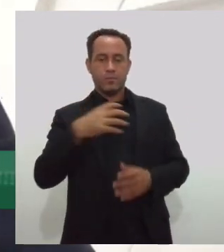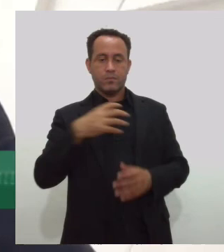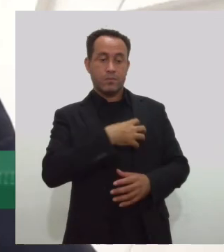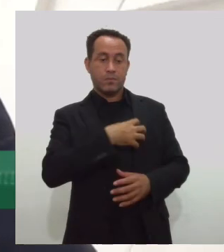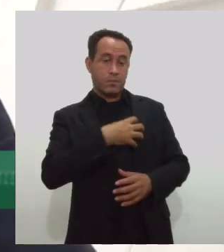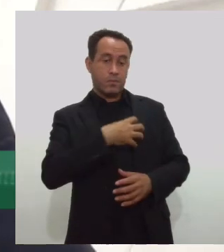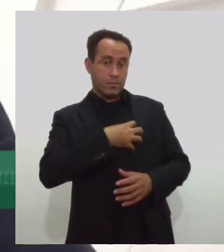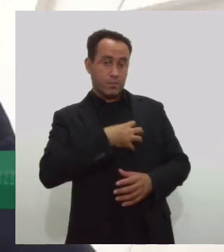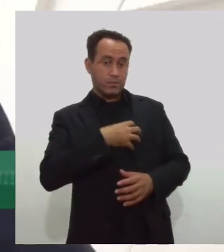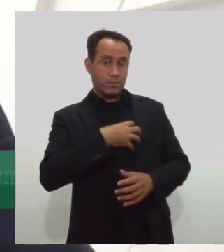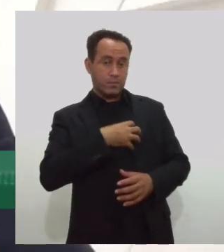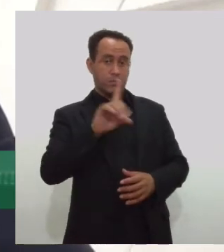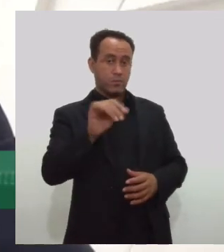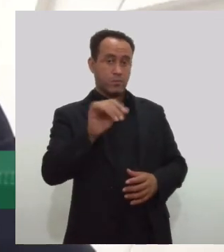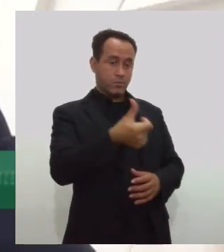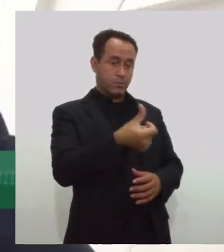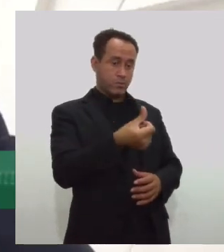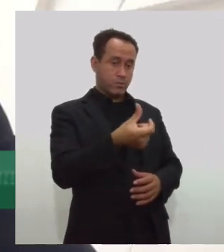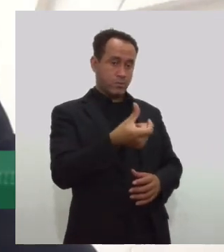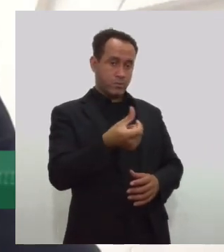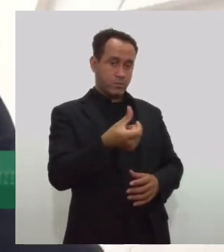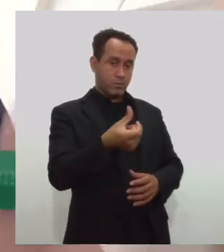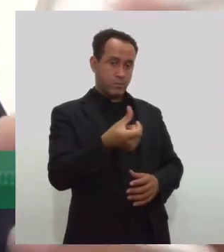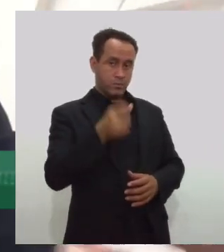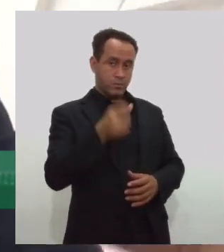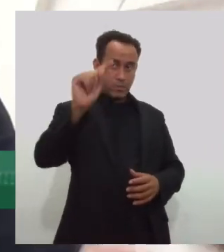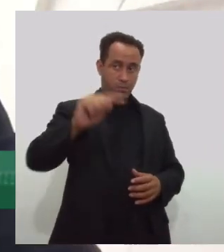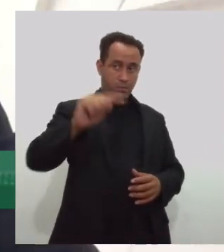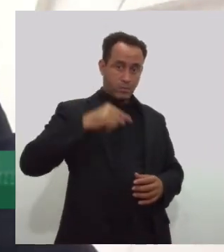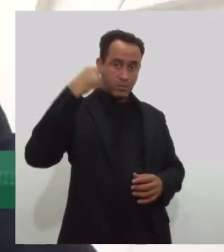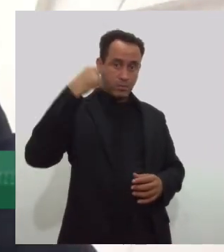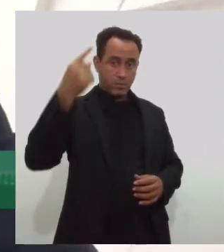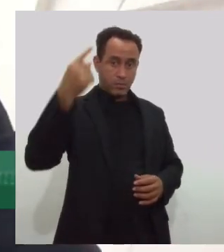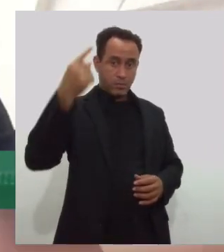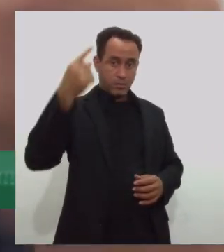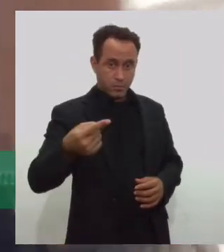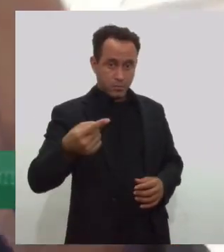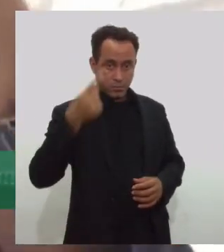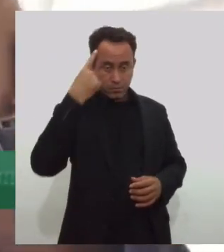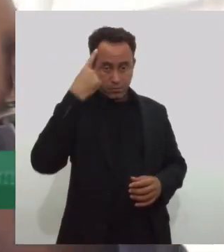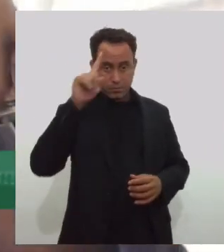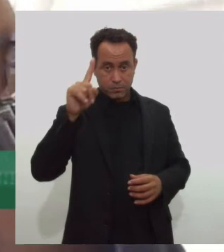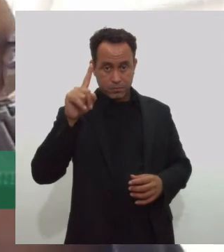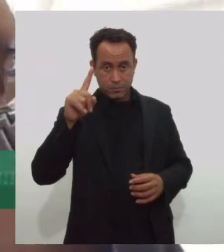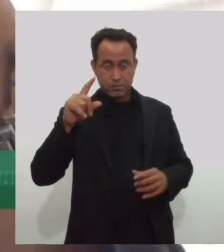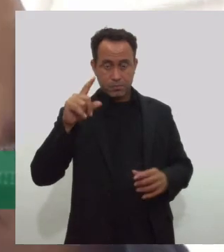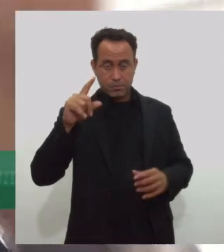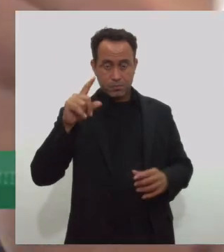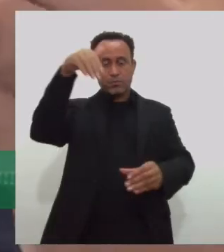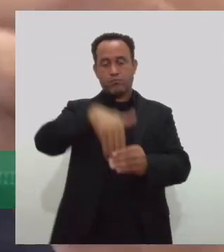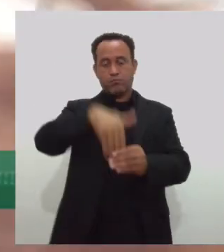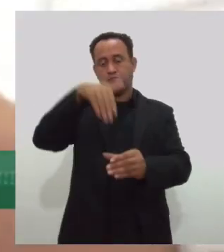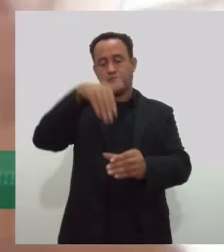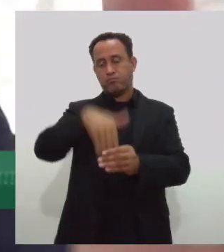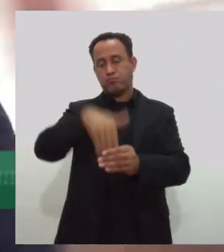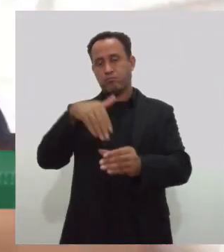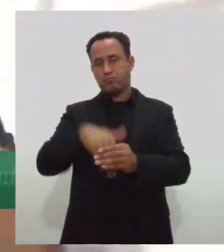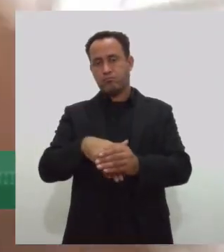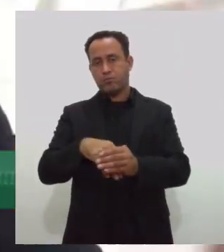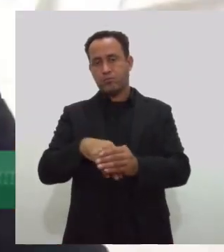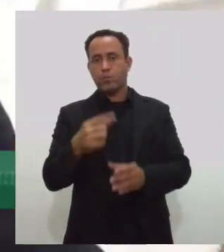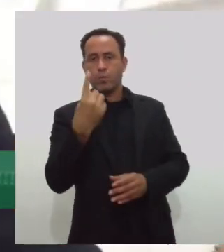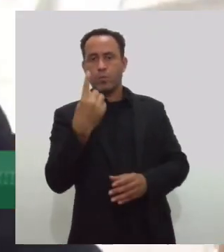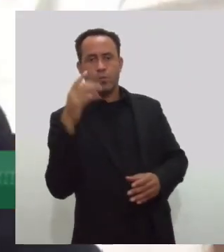dia 16, ou seja, no dia seguinte, ele foi a plenário, ele foi votado em votação única, ou